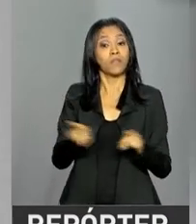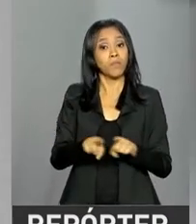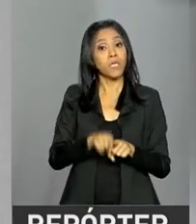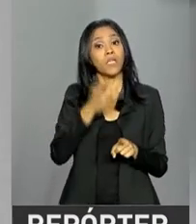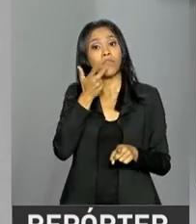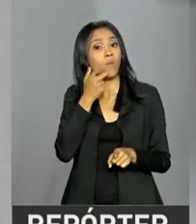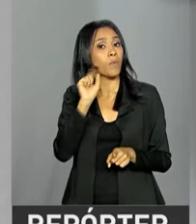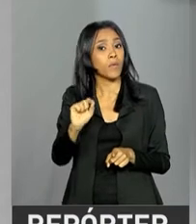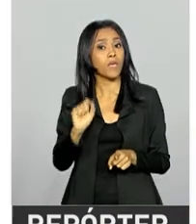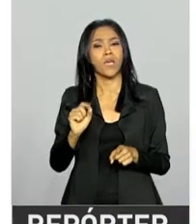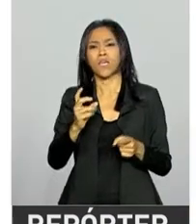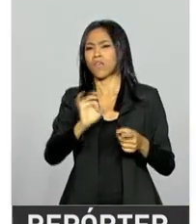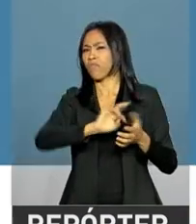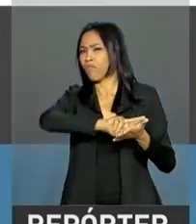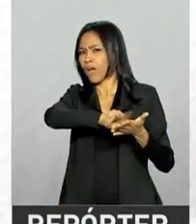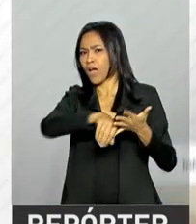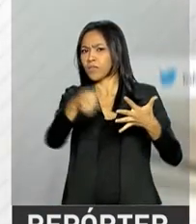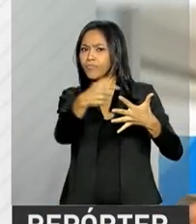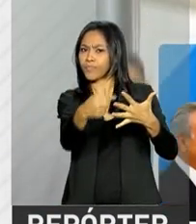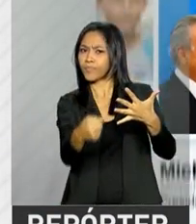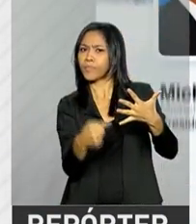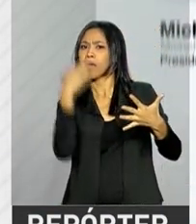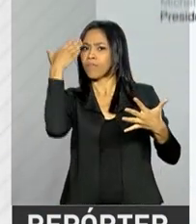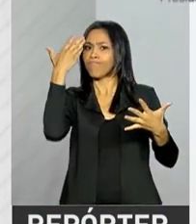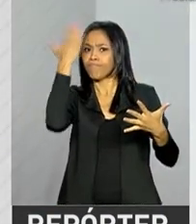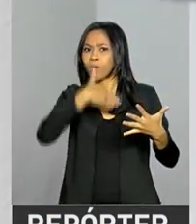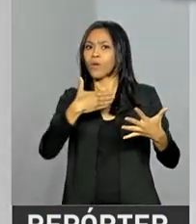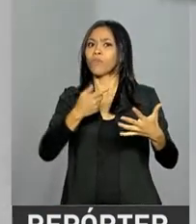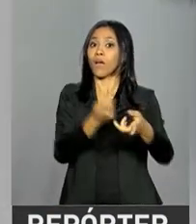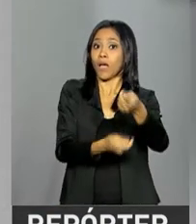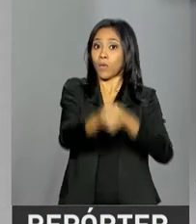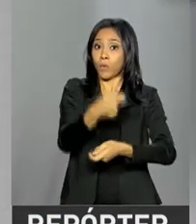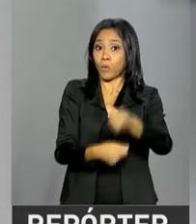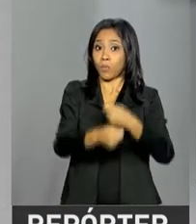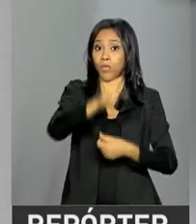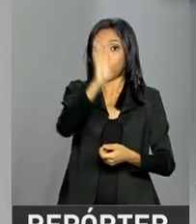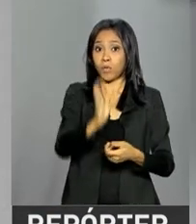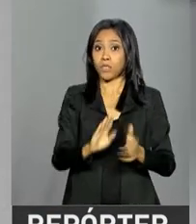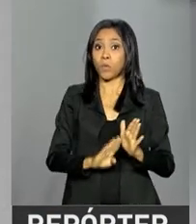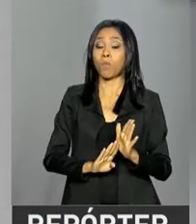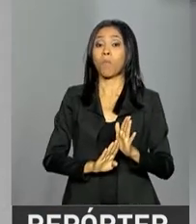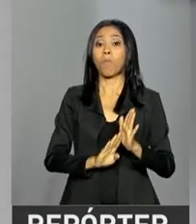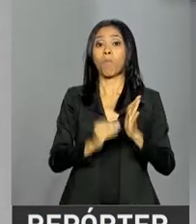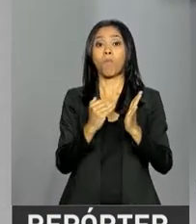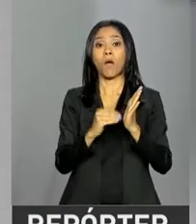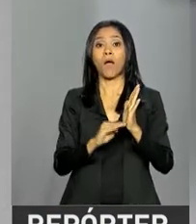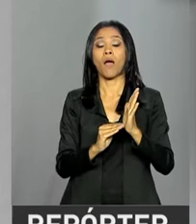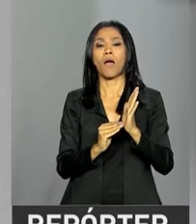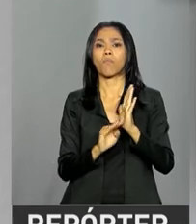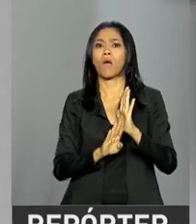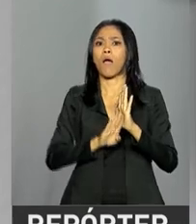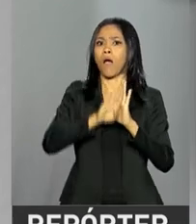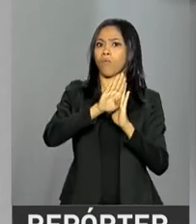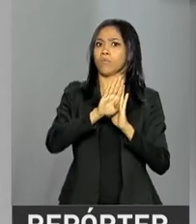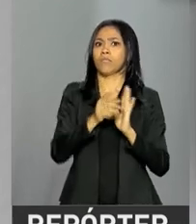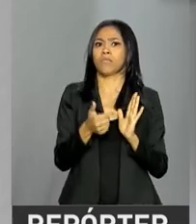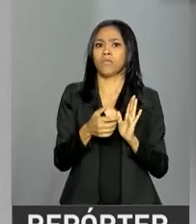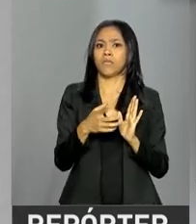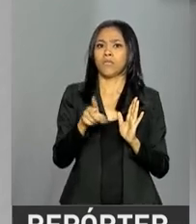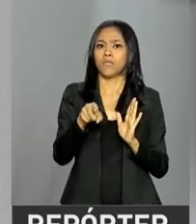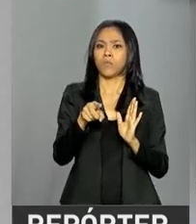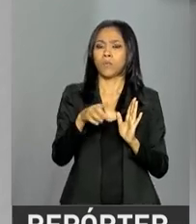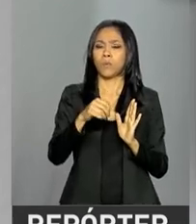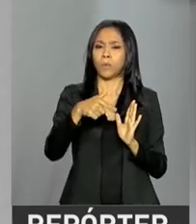vários indicadores apontam a recuperação da economia brasileira como a alta de 1% do pib em 2017 que